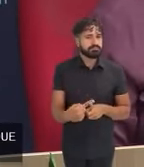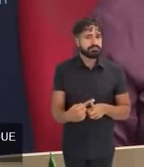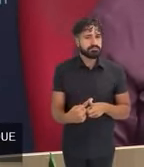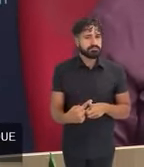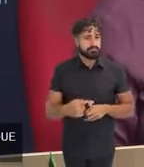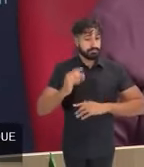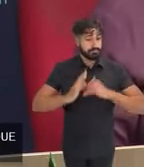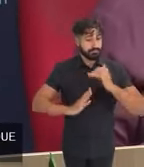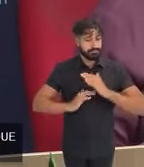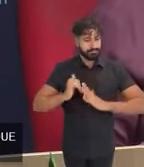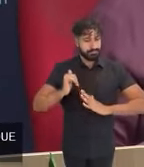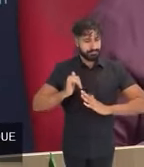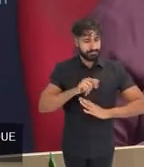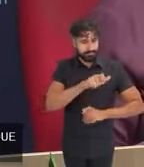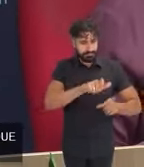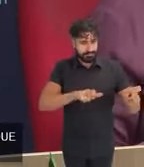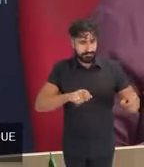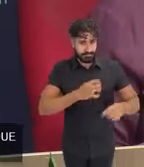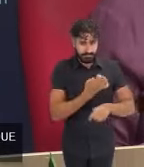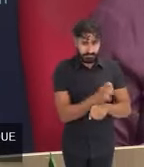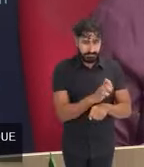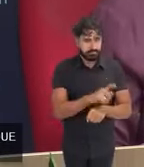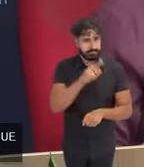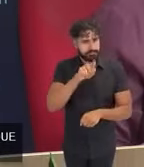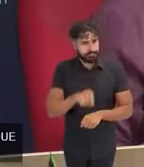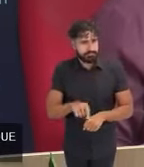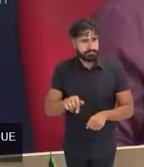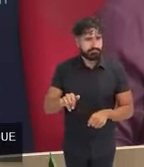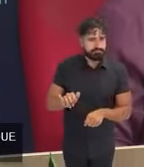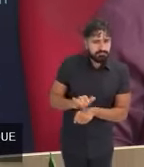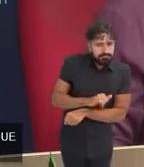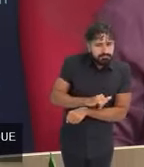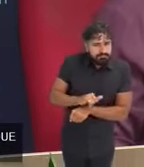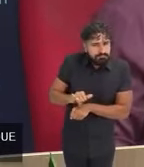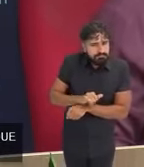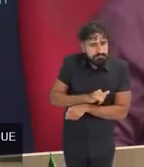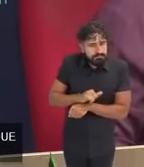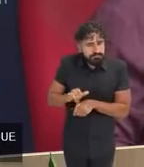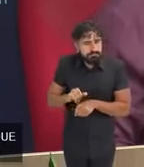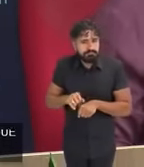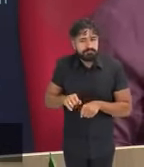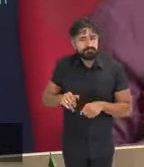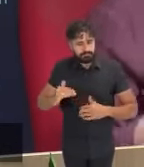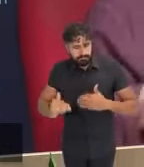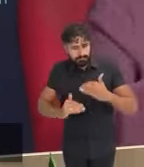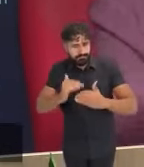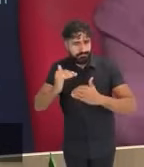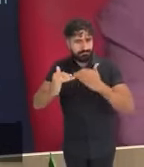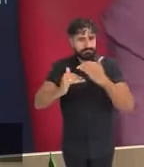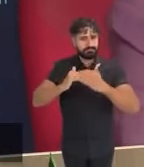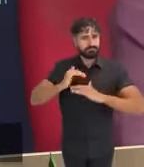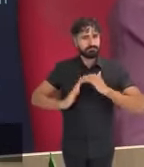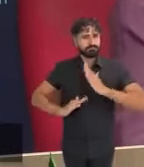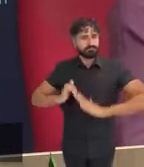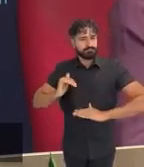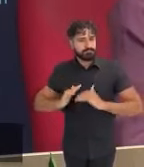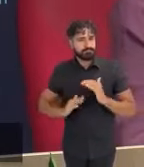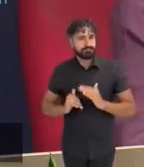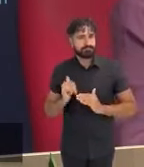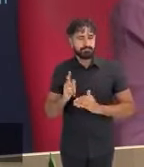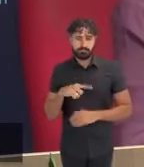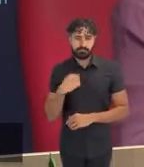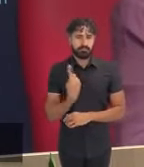estagiários são, né, o estágio é um mecanismo de formação, de desenvolvimento profissional, e